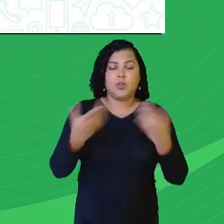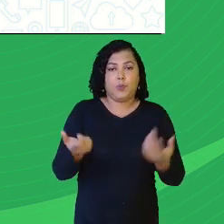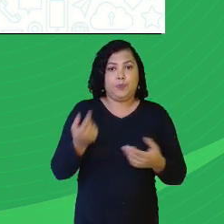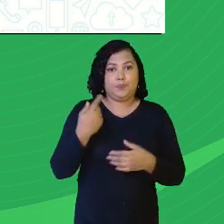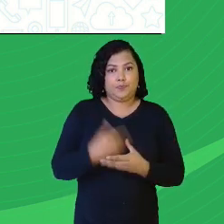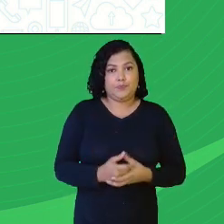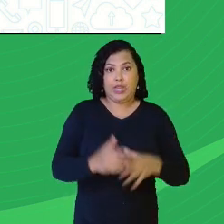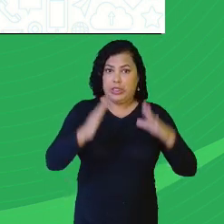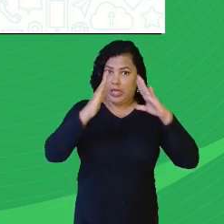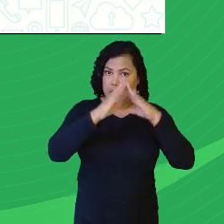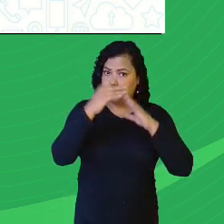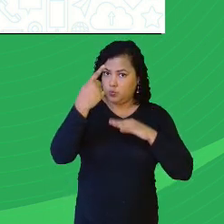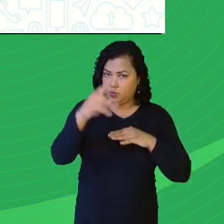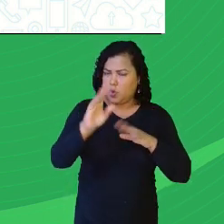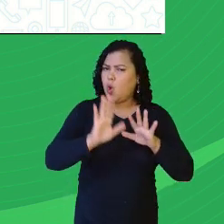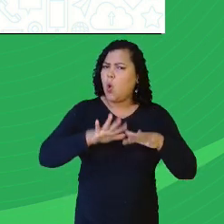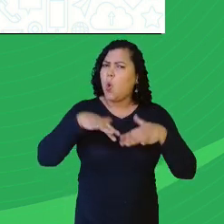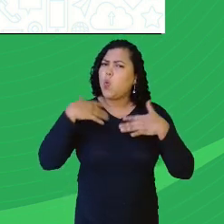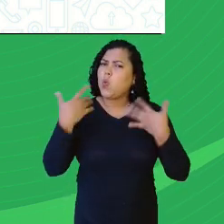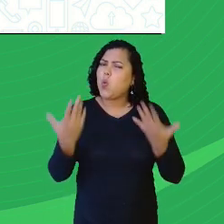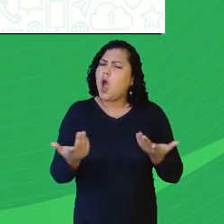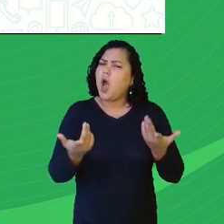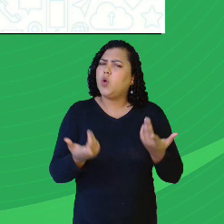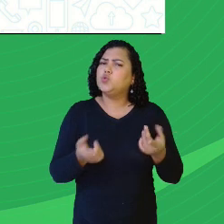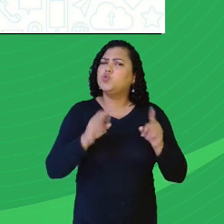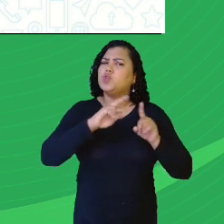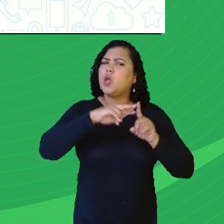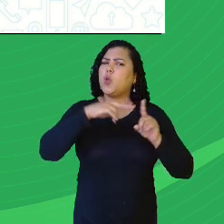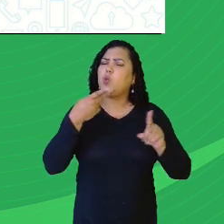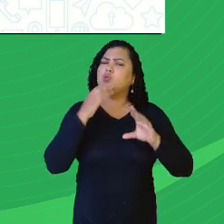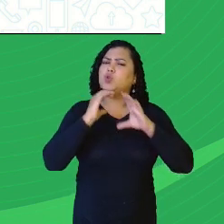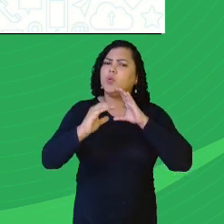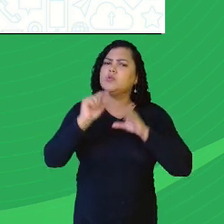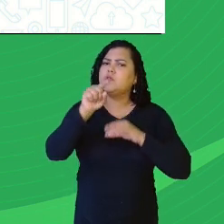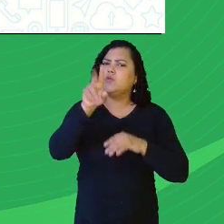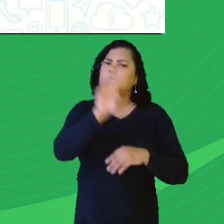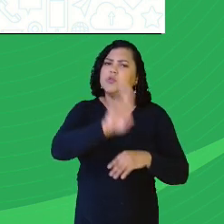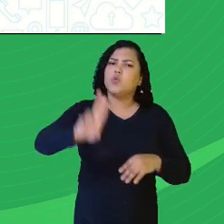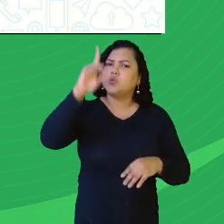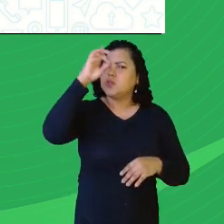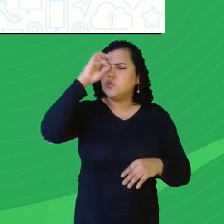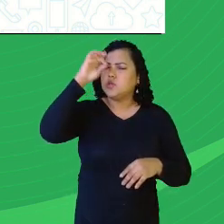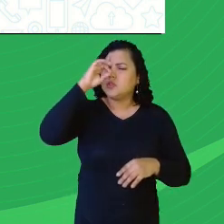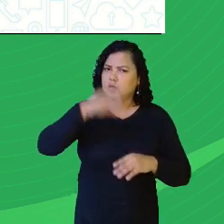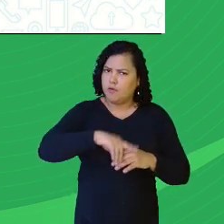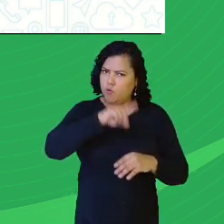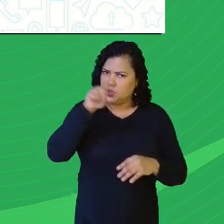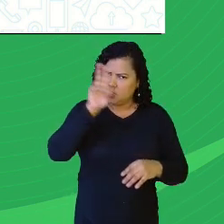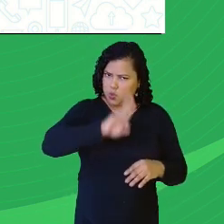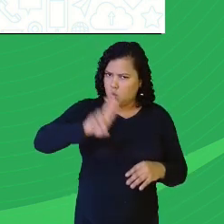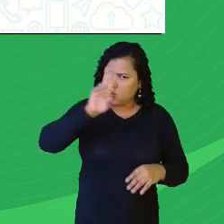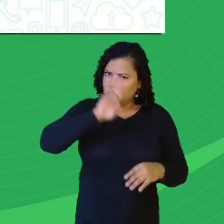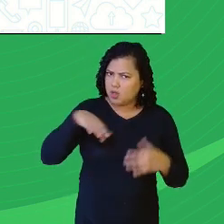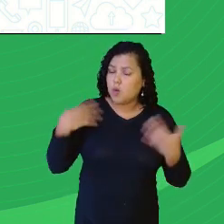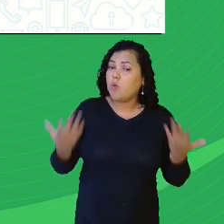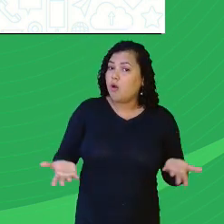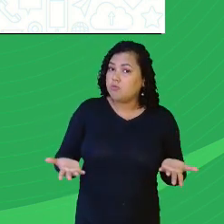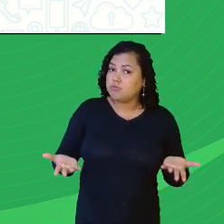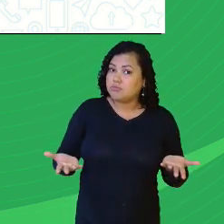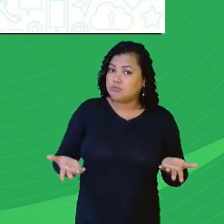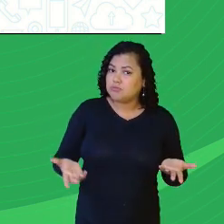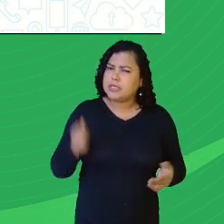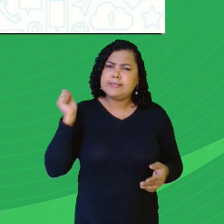casa, quais os meios de comunicação que você e sua família utilizam no dia a dia? Vocês utilizam meios de comunicação?